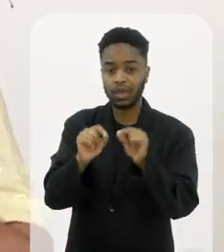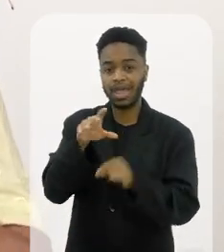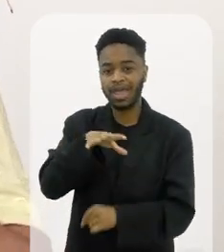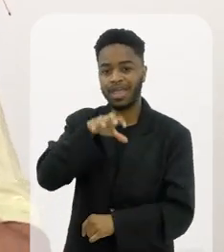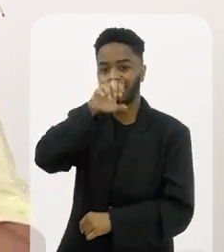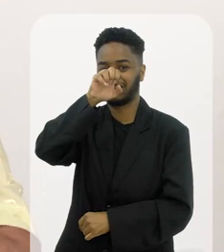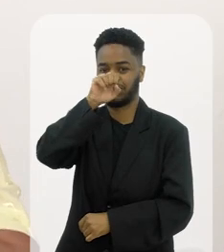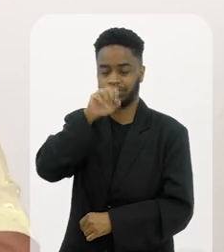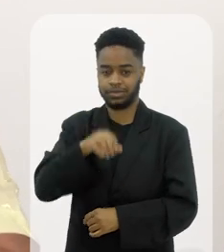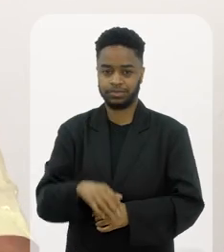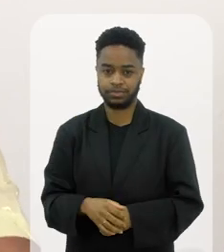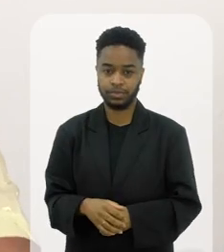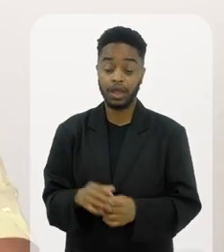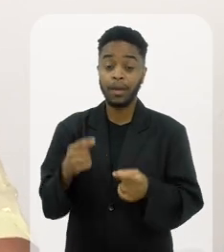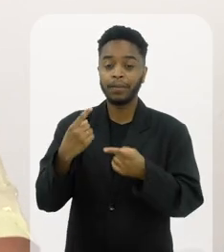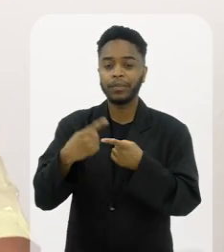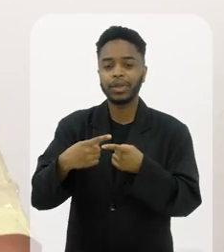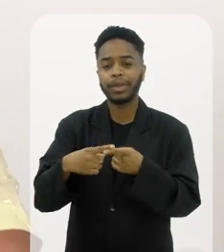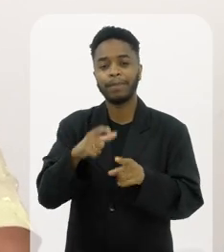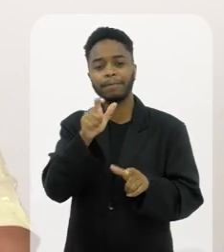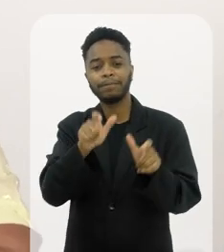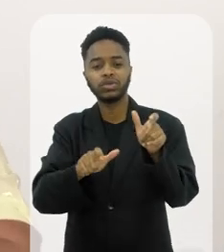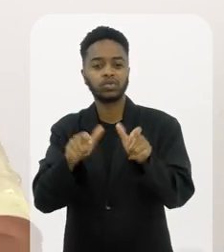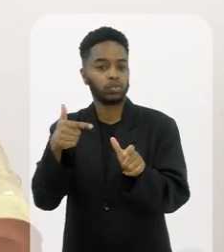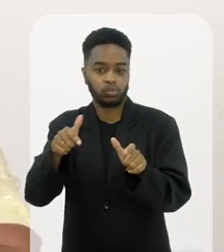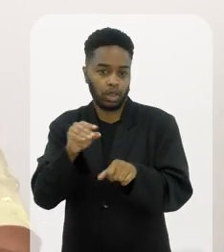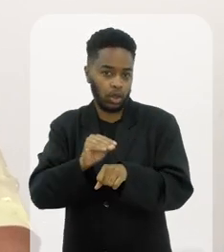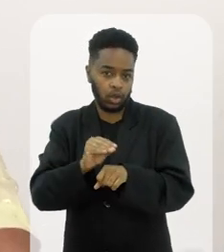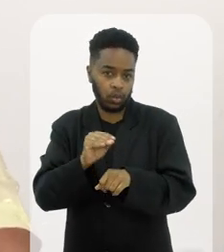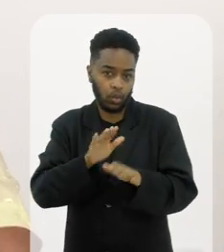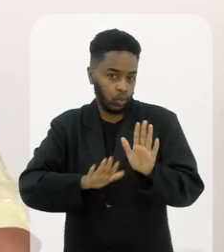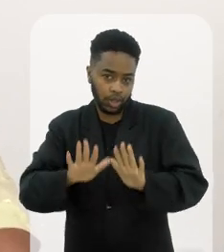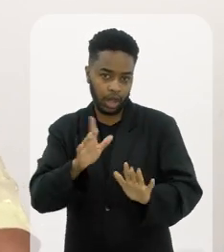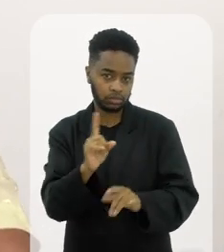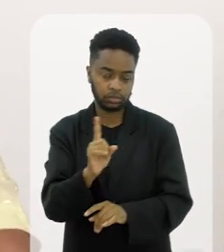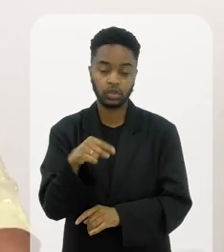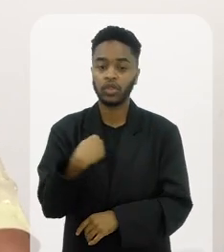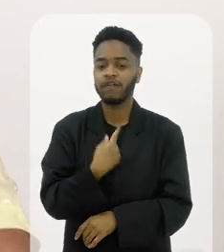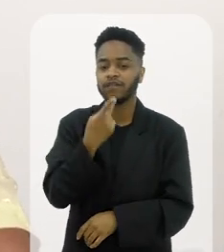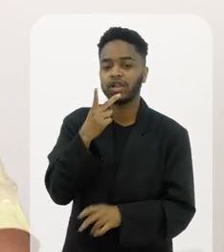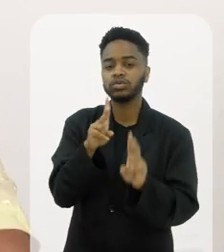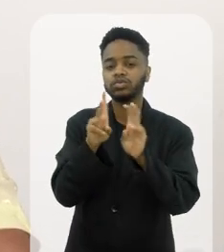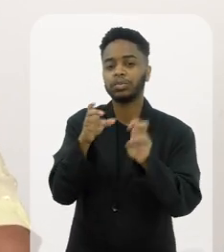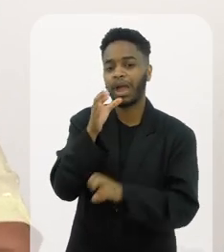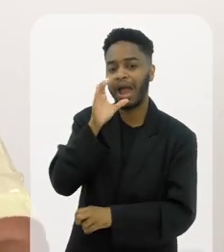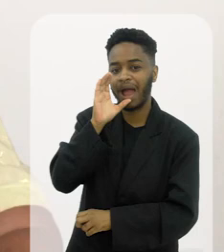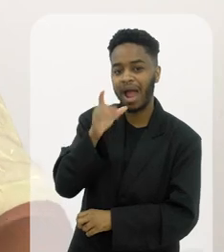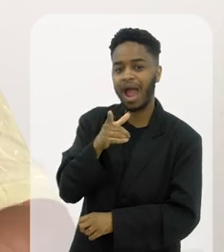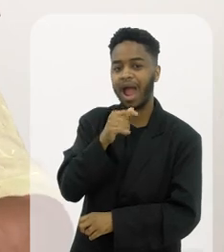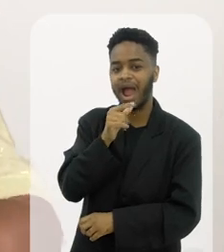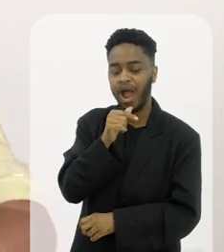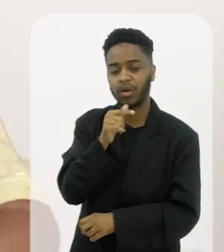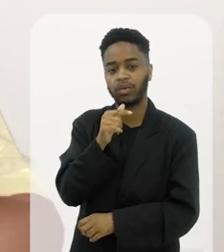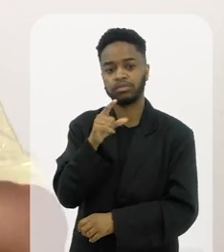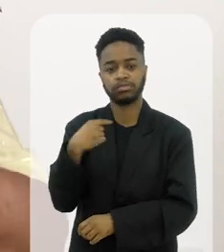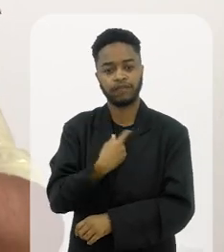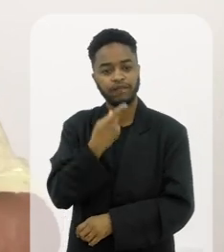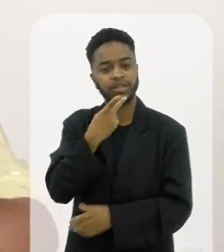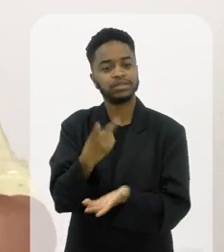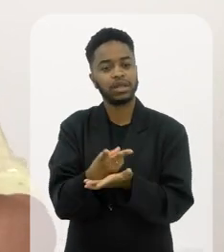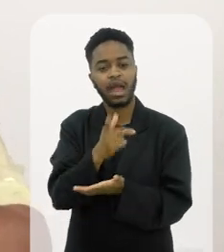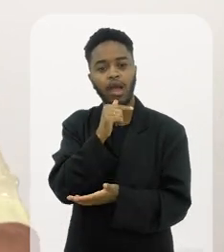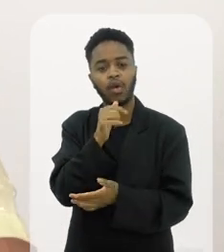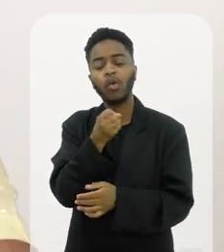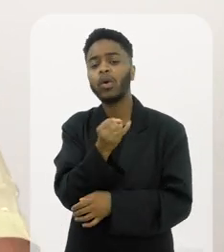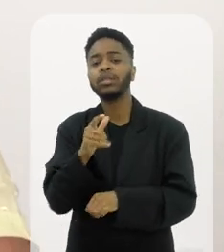mais importante é a respiração. Porque as pessoas não têm esse cuidado. A gente fala muito em água. Tem que beber água, a gente precisa de